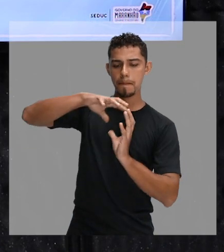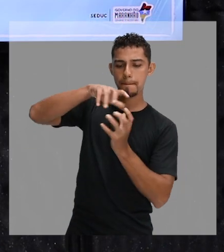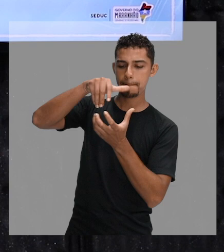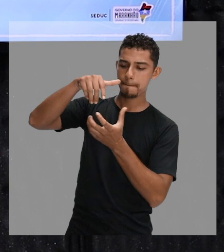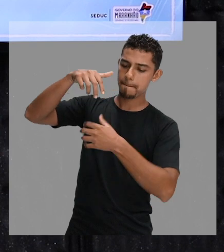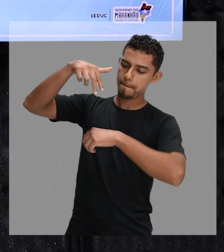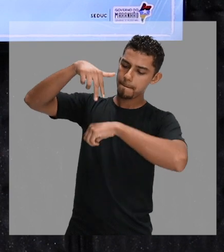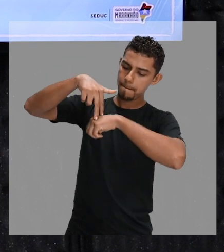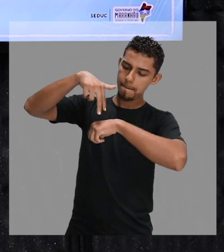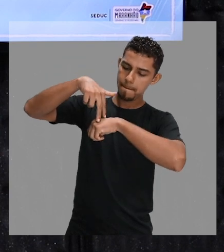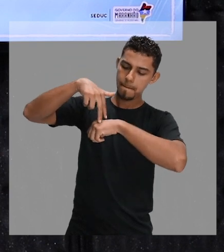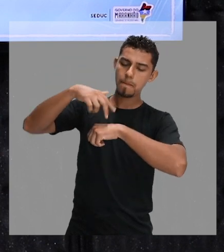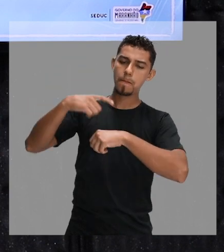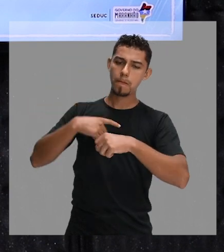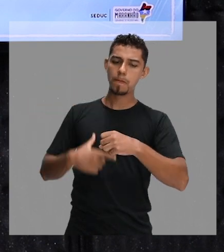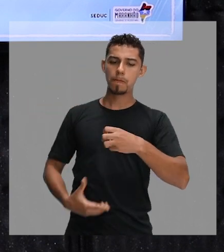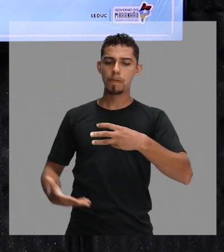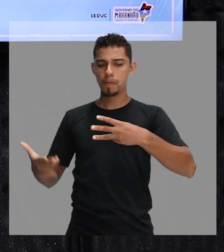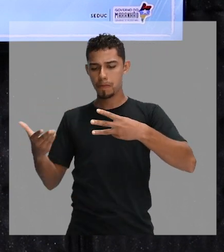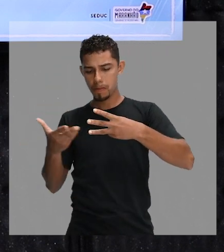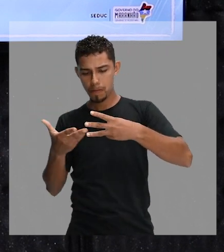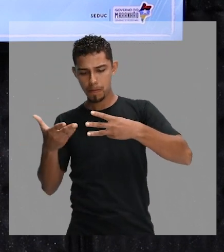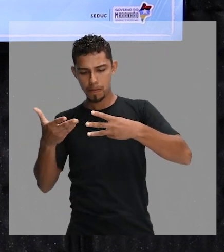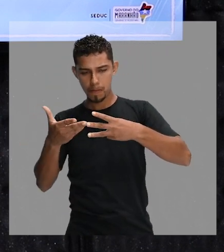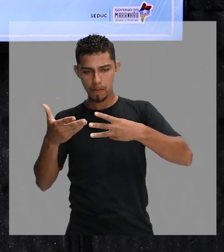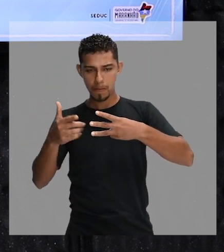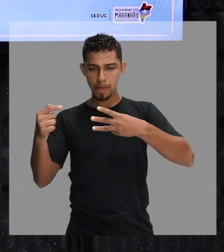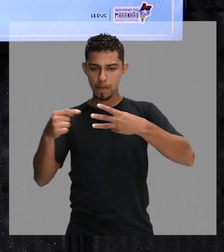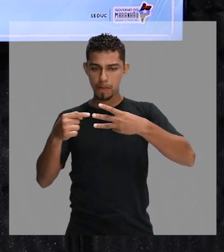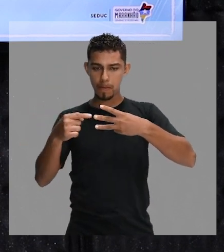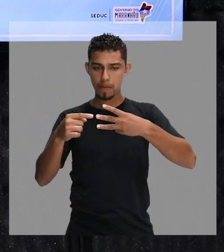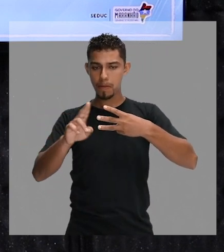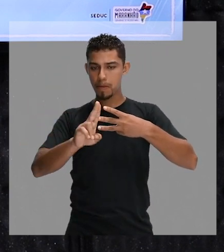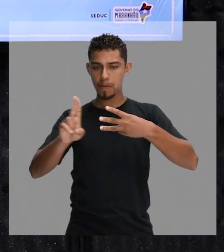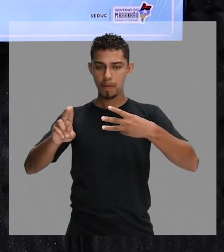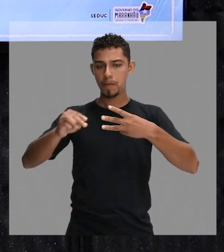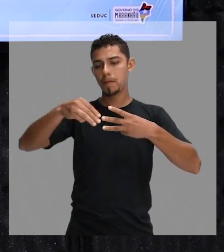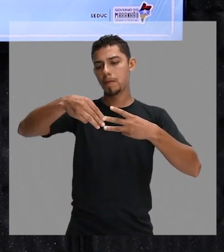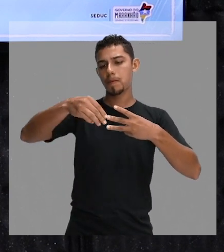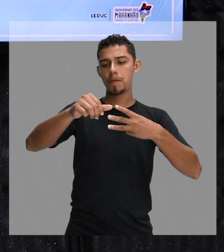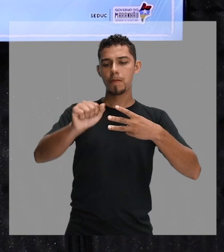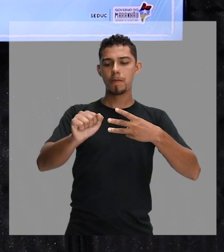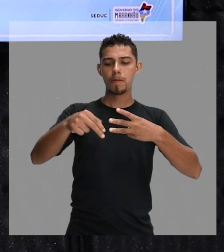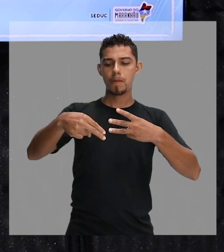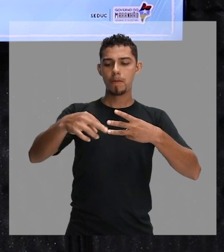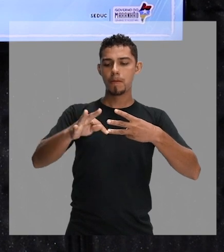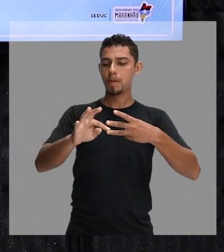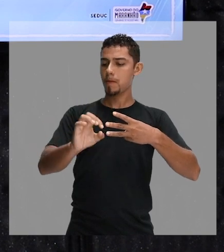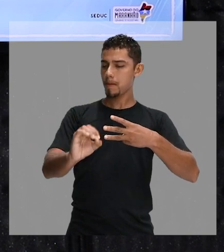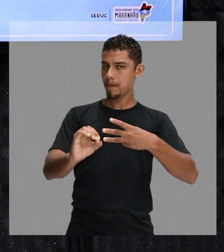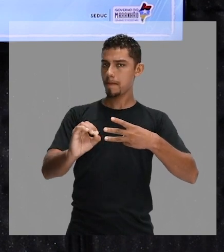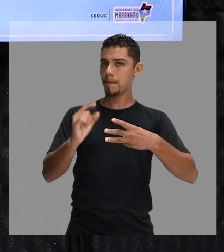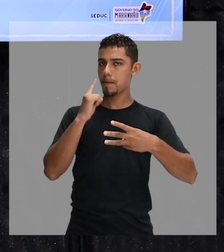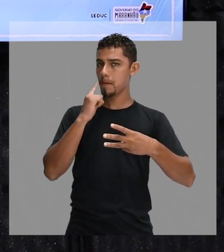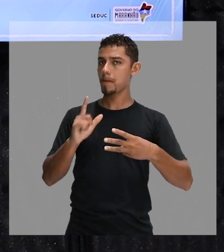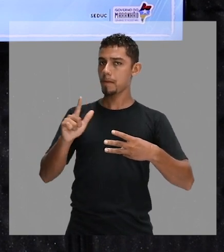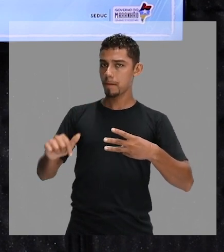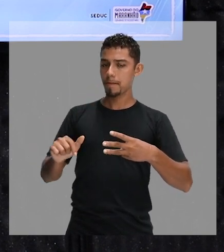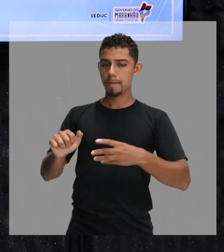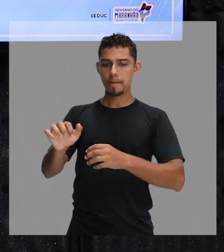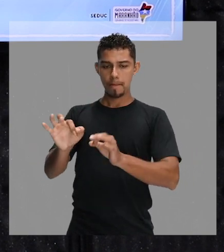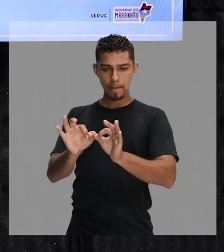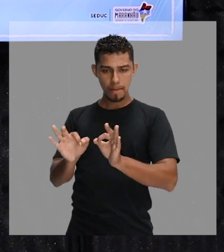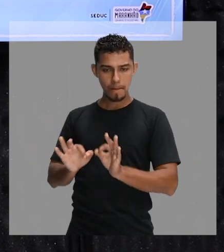falei para vocês que nós temos uma camada intermediária chamada de manto. O manto ele é formado